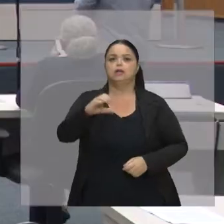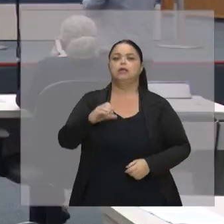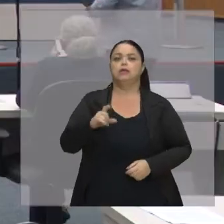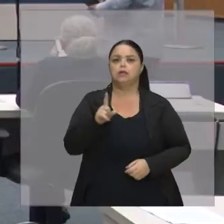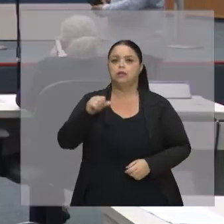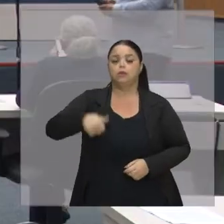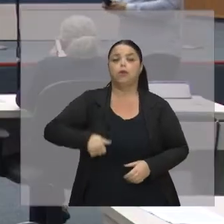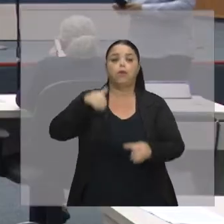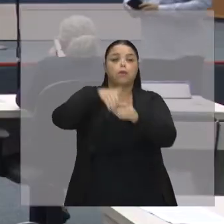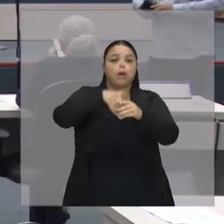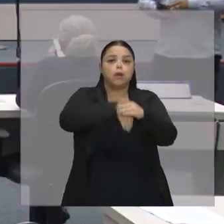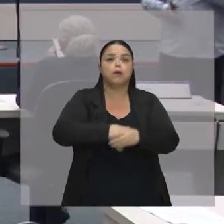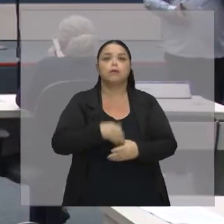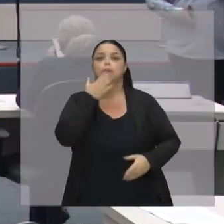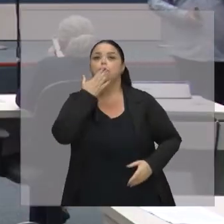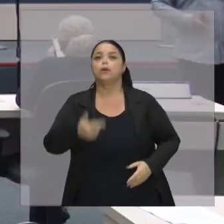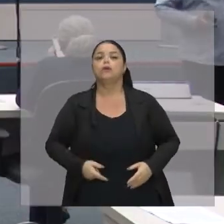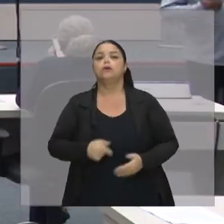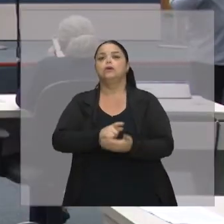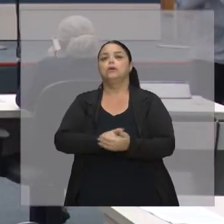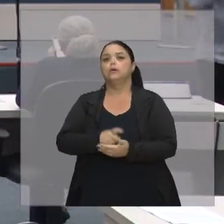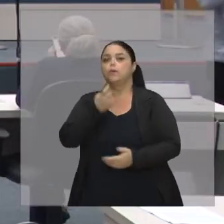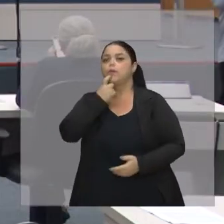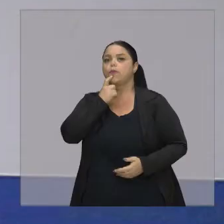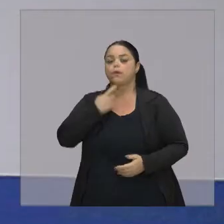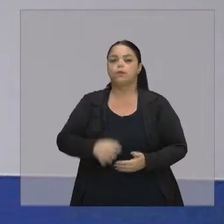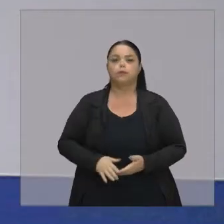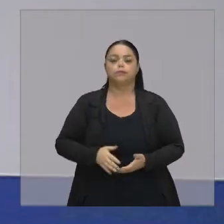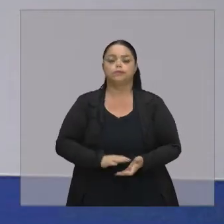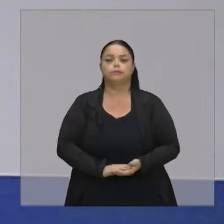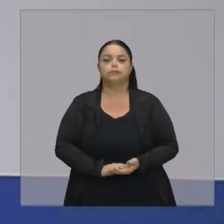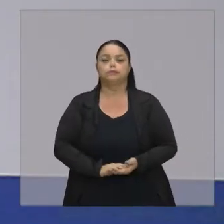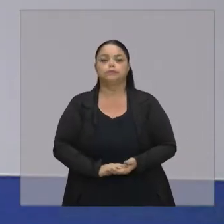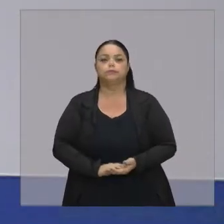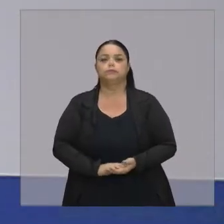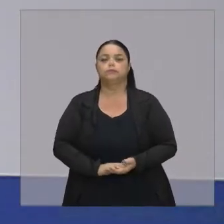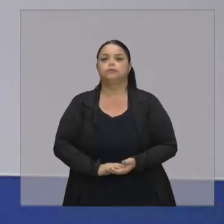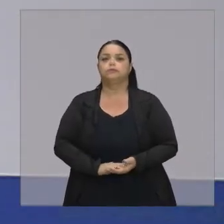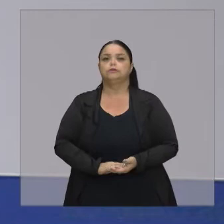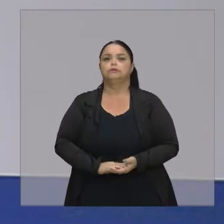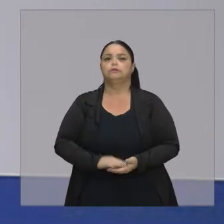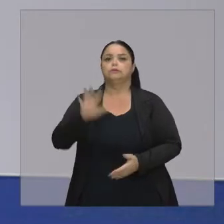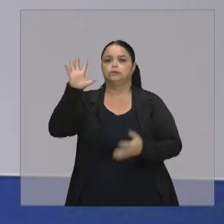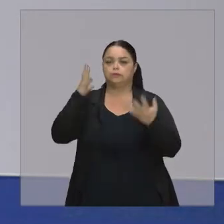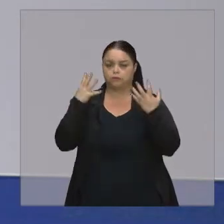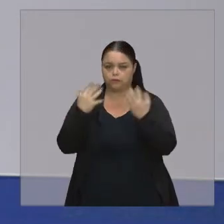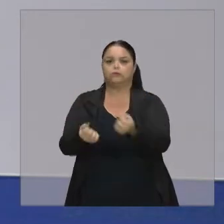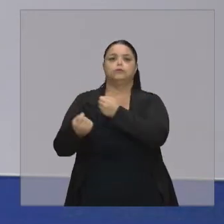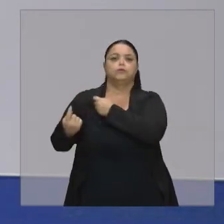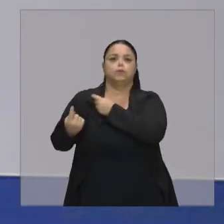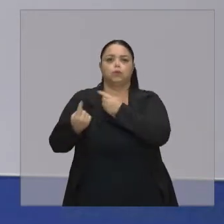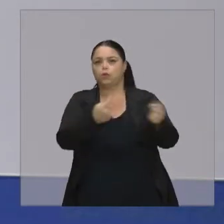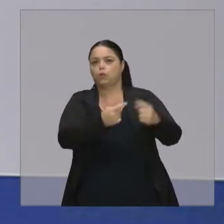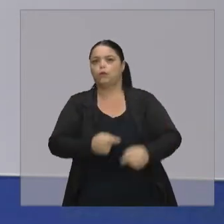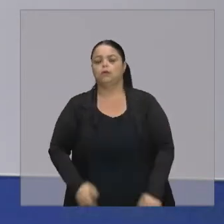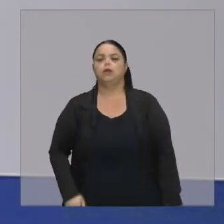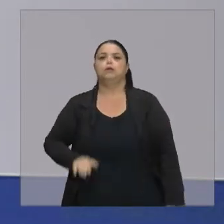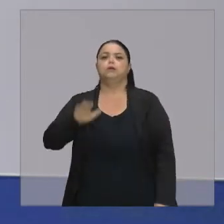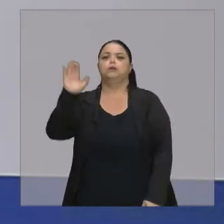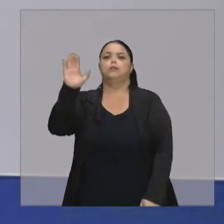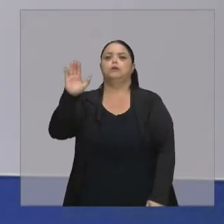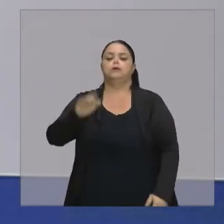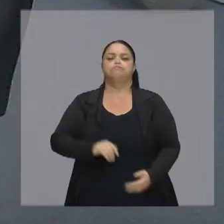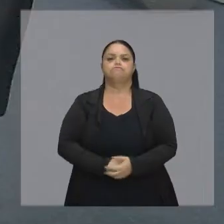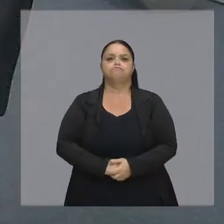Em votação, o pedido verbal do vereador Juvenil Silvério. Vereadores favoráveis, permaneçam como estão. Os contrários